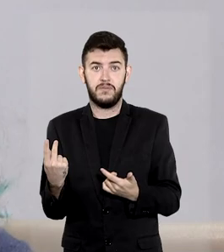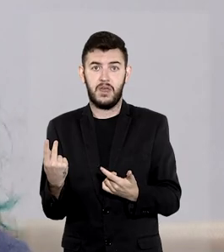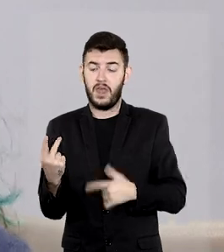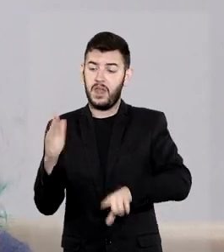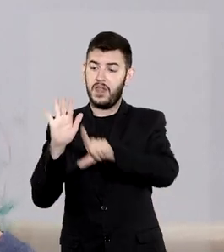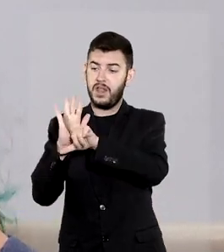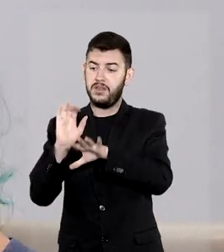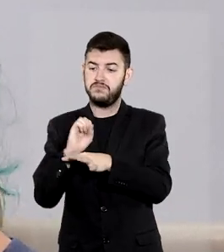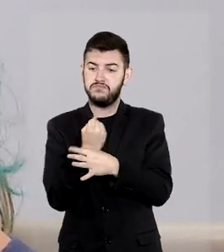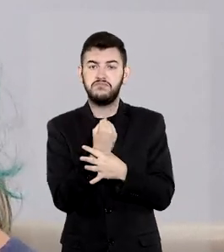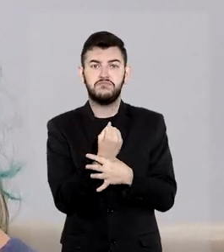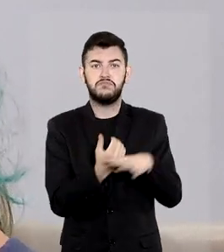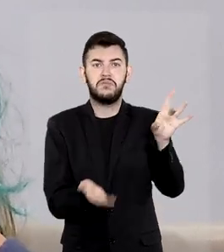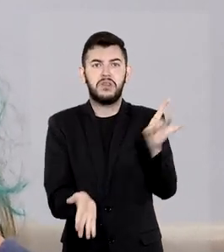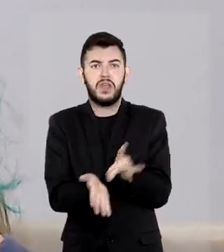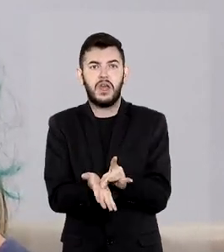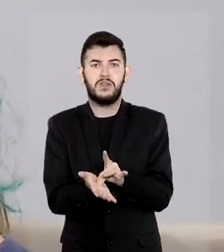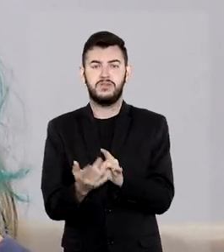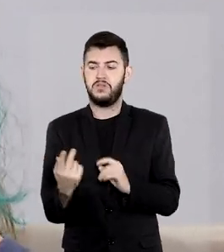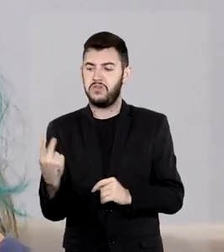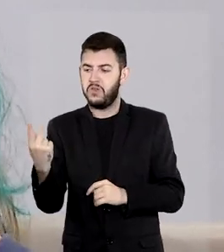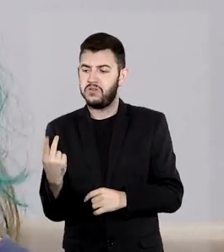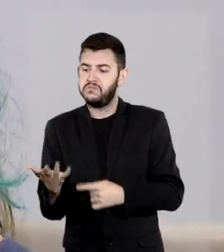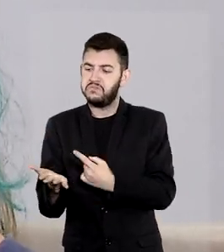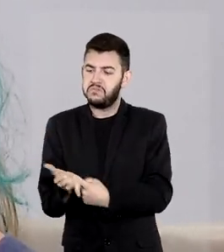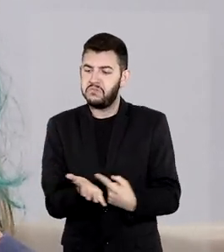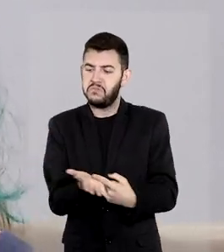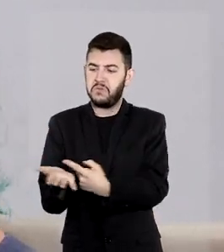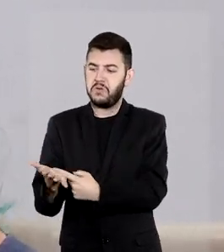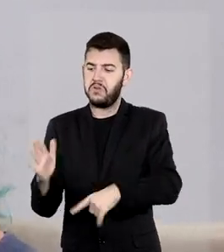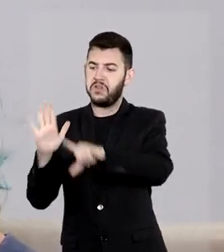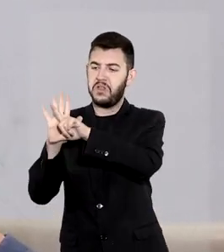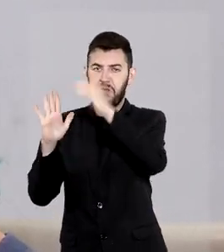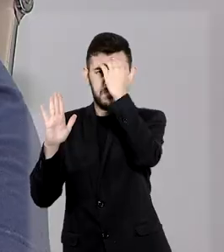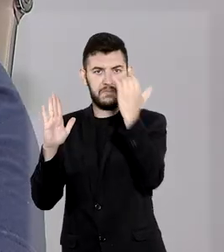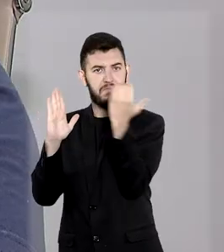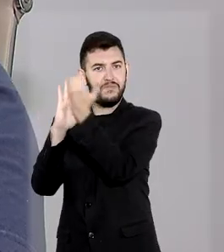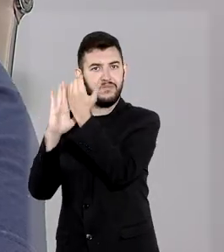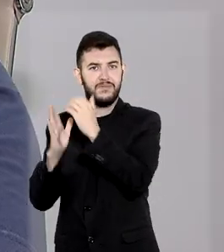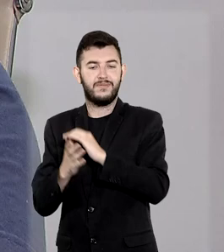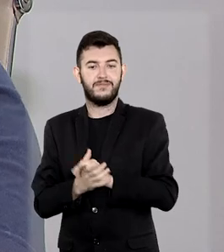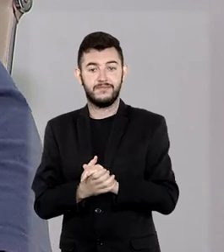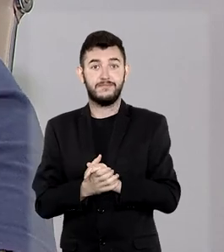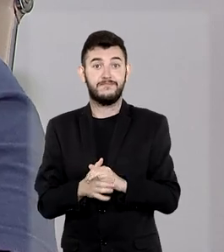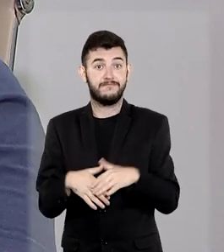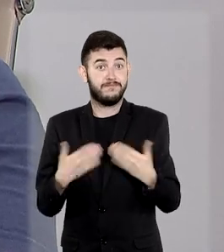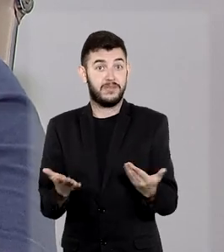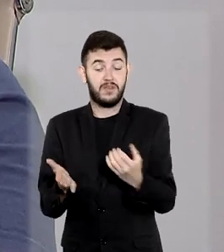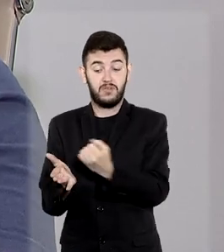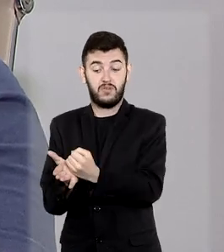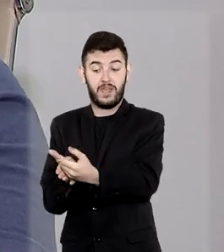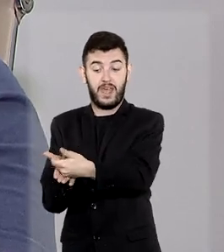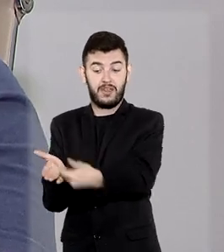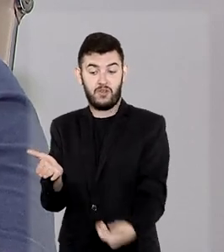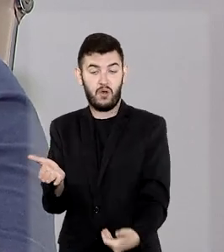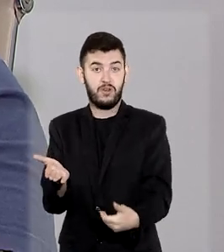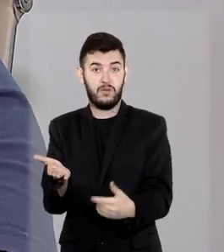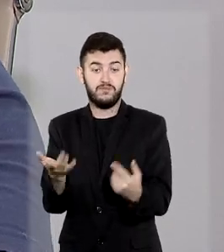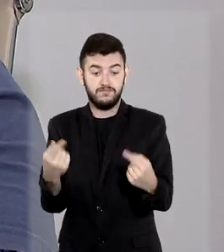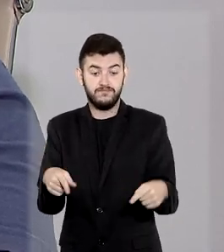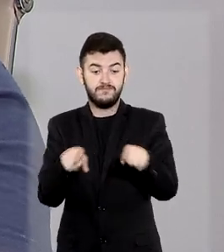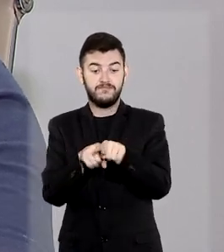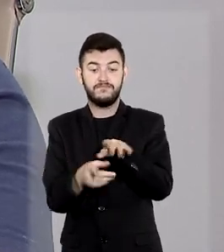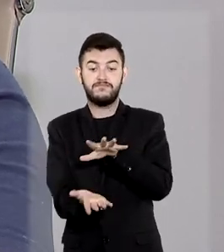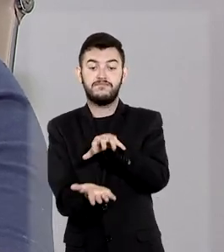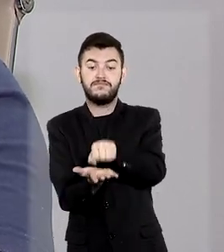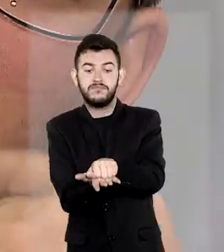melhor prestigiado pela lei. Foi muito uma visão muito de legalidade. Ao registrar a união estável em cartório, o André